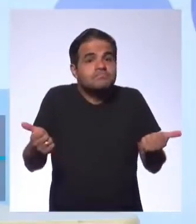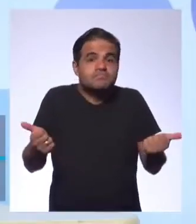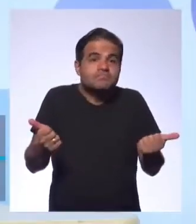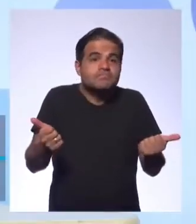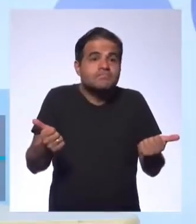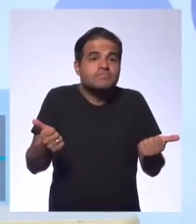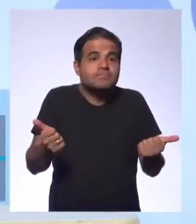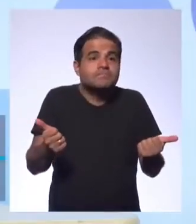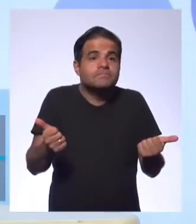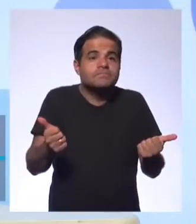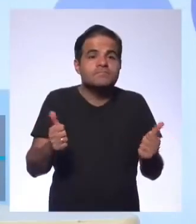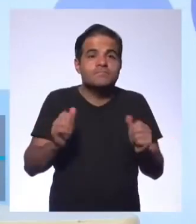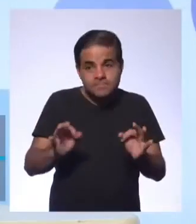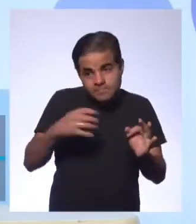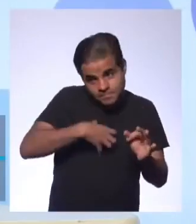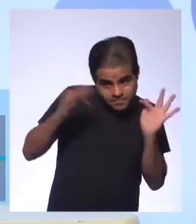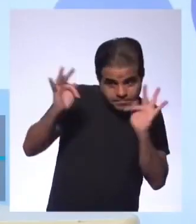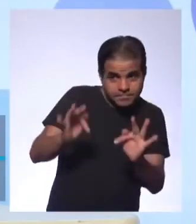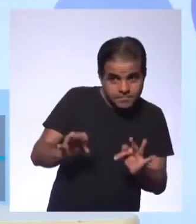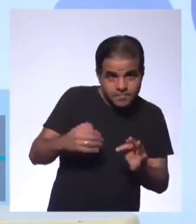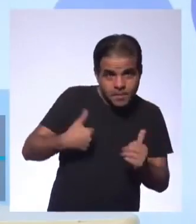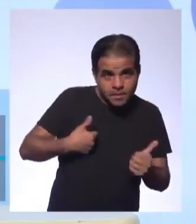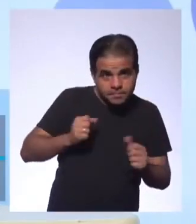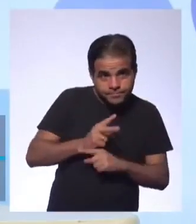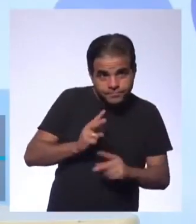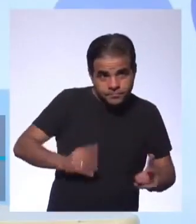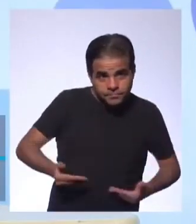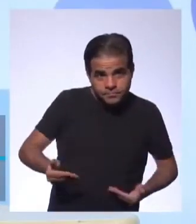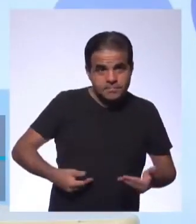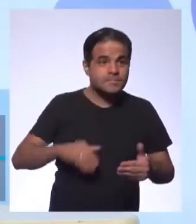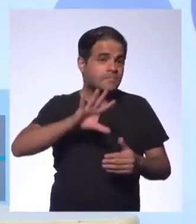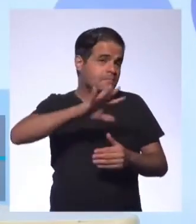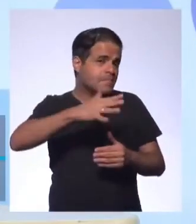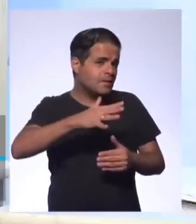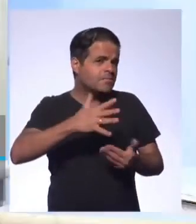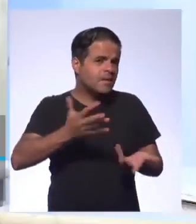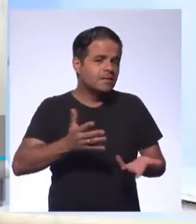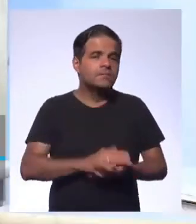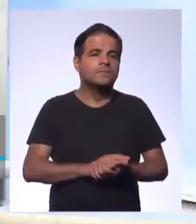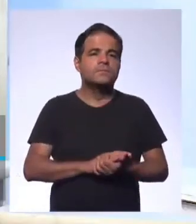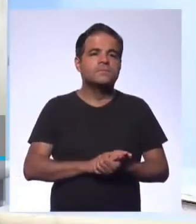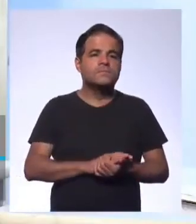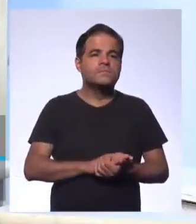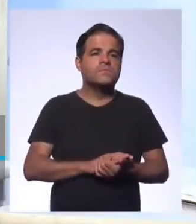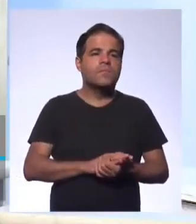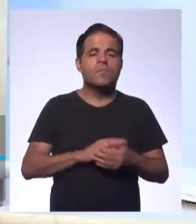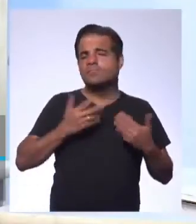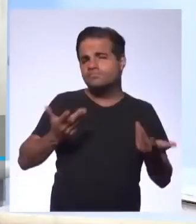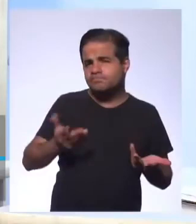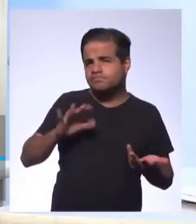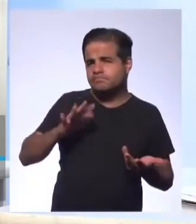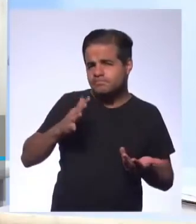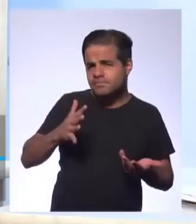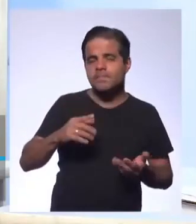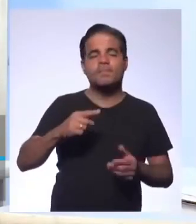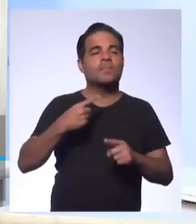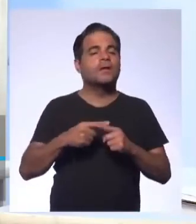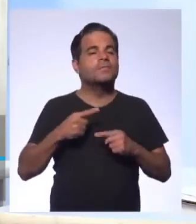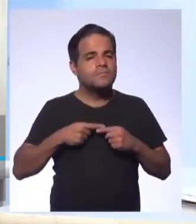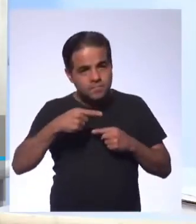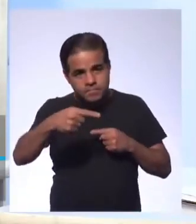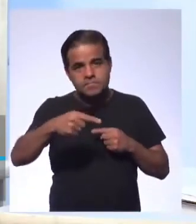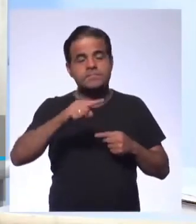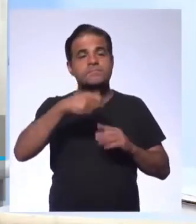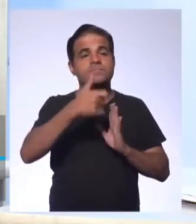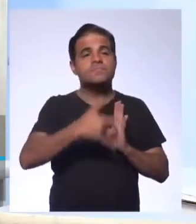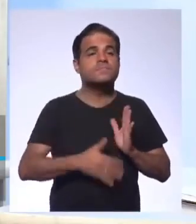bom, Mas, tá feliz em ser servo? mais ou menos, né? Pois é. Mais ou menos. Nós veremos mais para